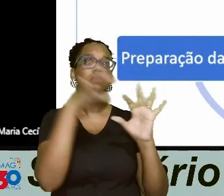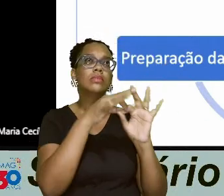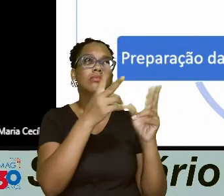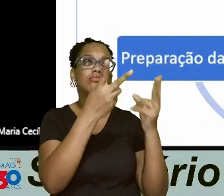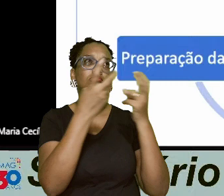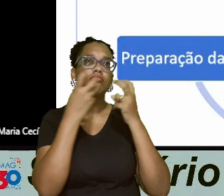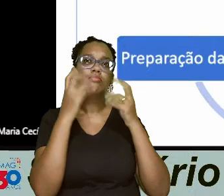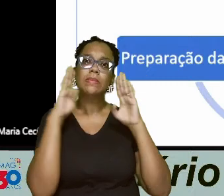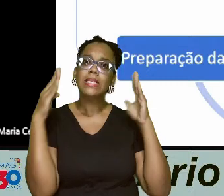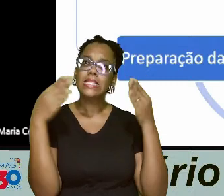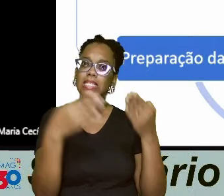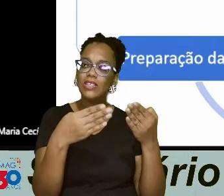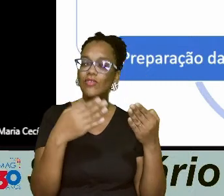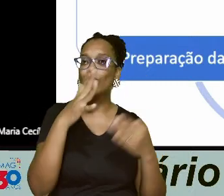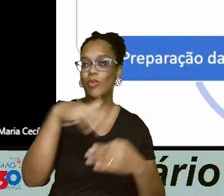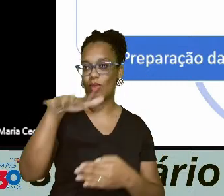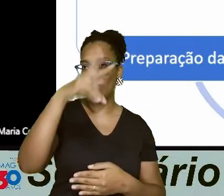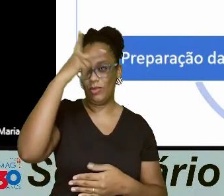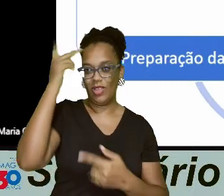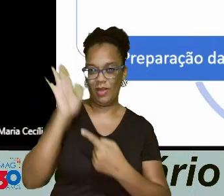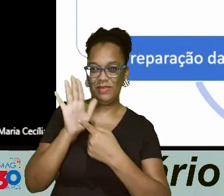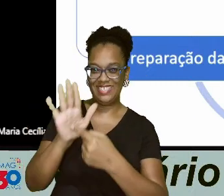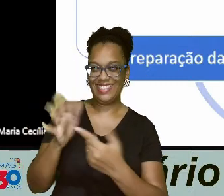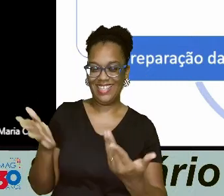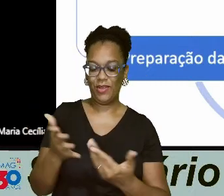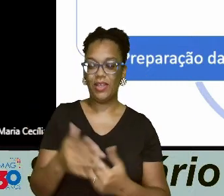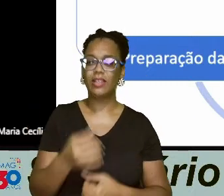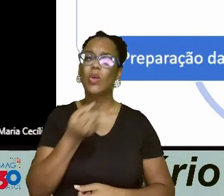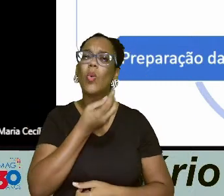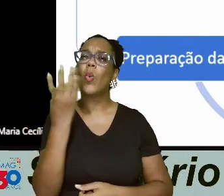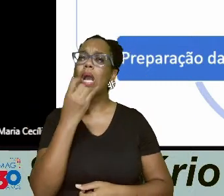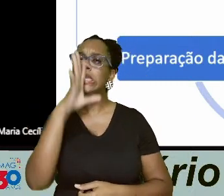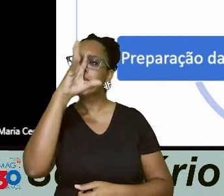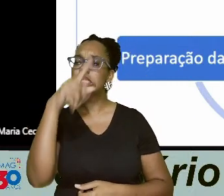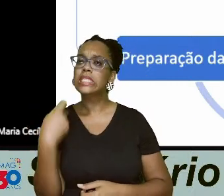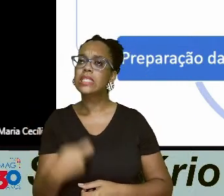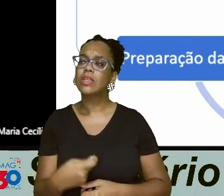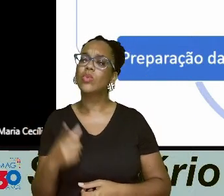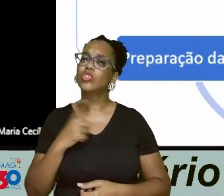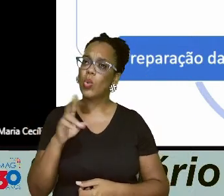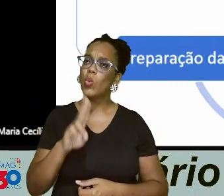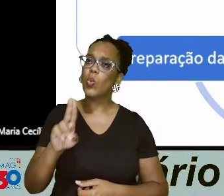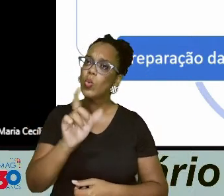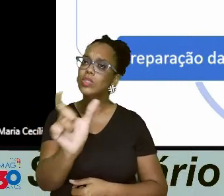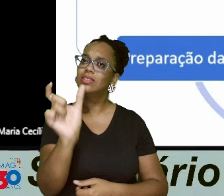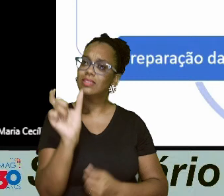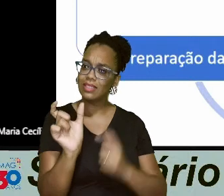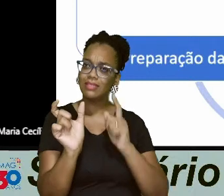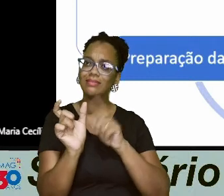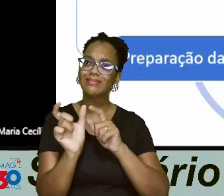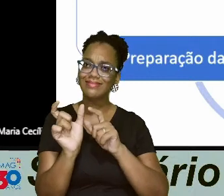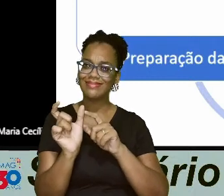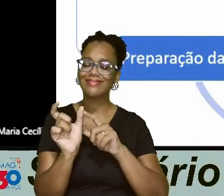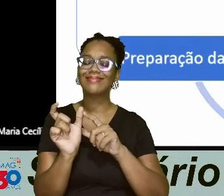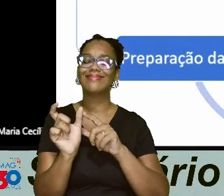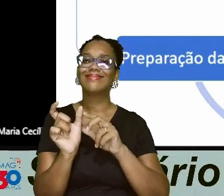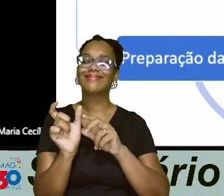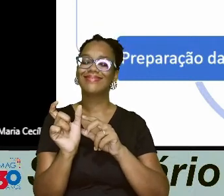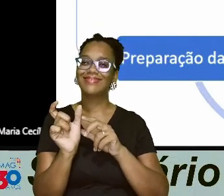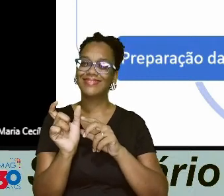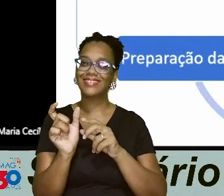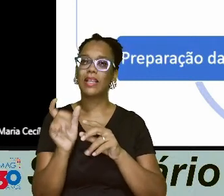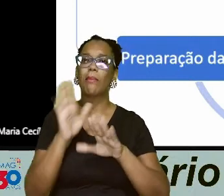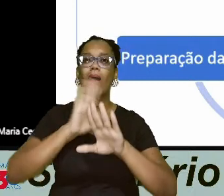o pessoal vai apresentar, de quantas decisões, então, usaram o precedente para reconhecer a